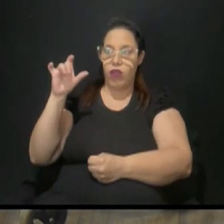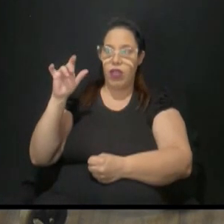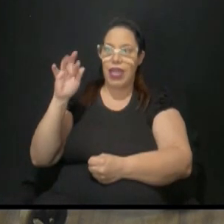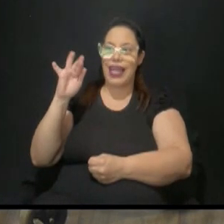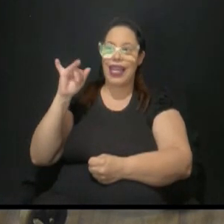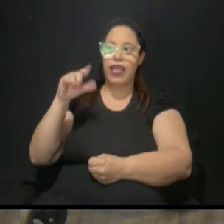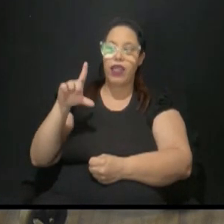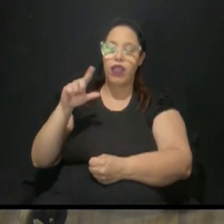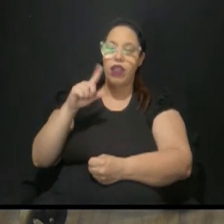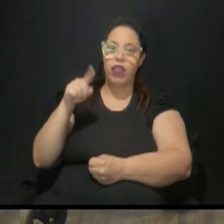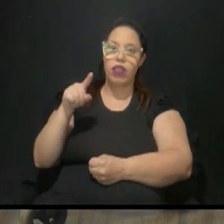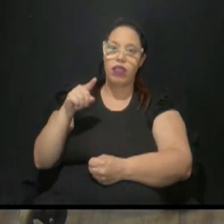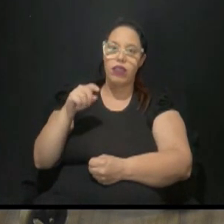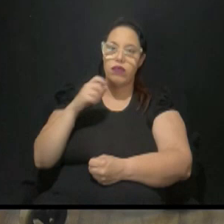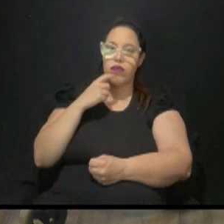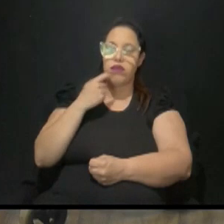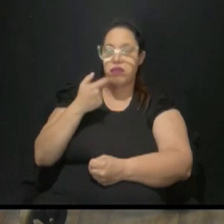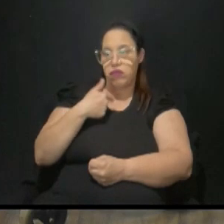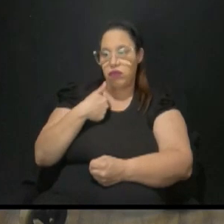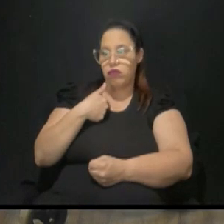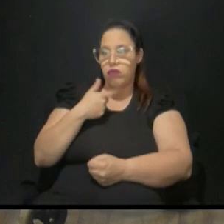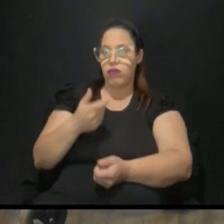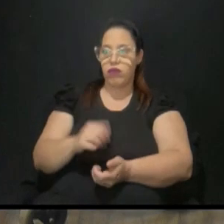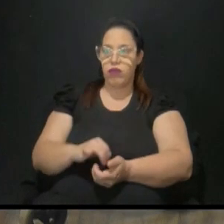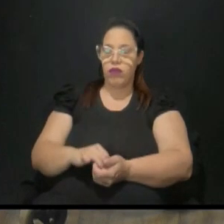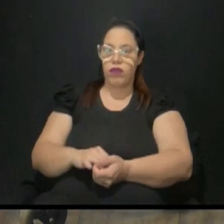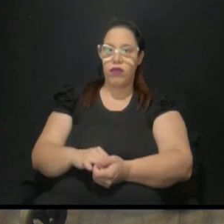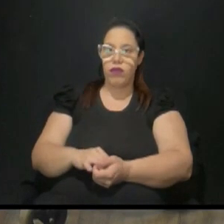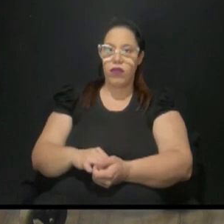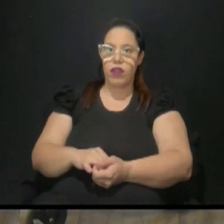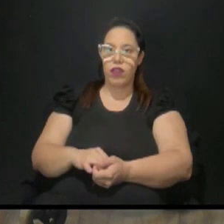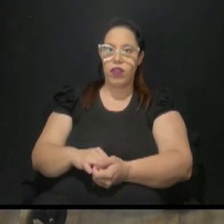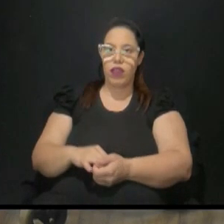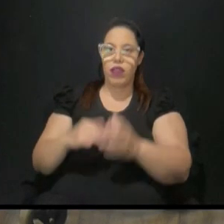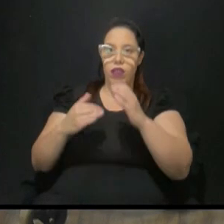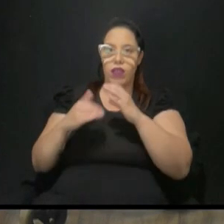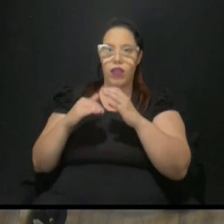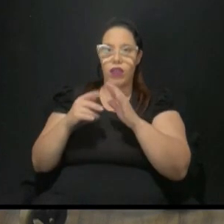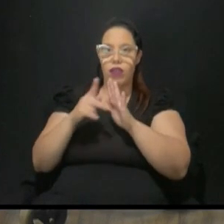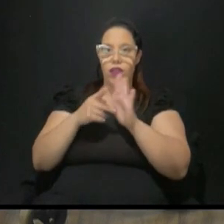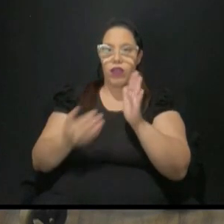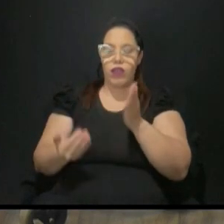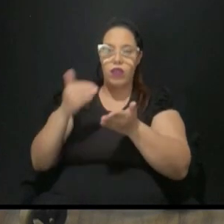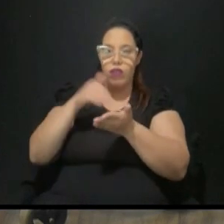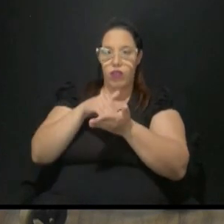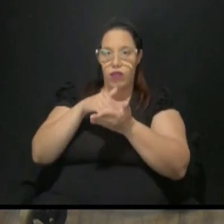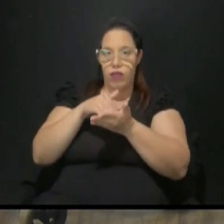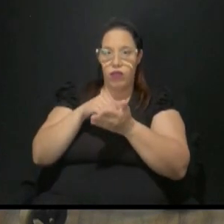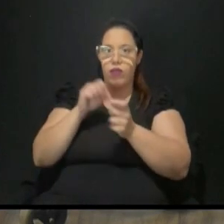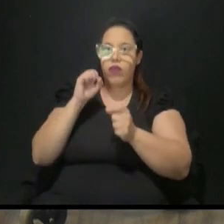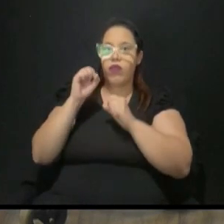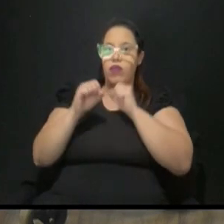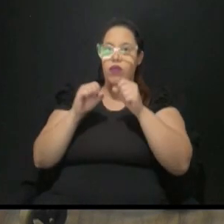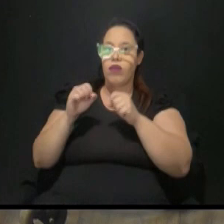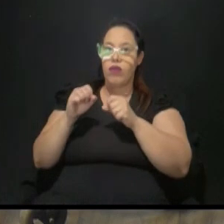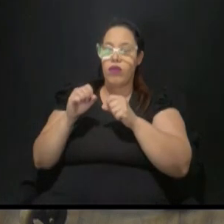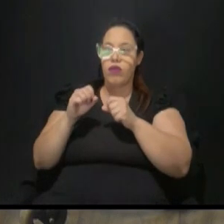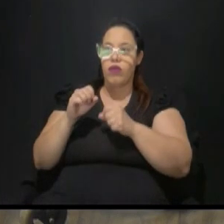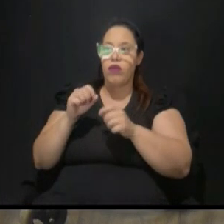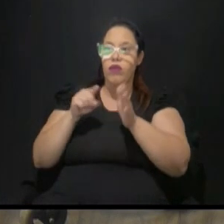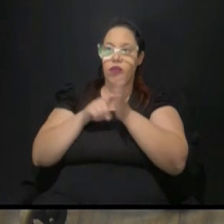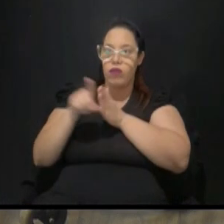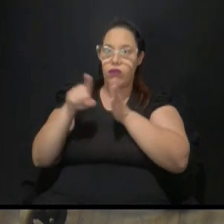que eu acabei não enviando e a produção me mandou também, porque no caso, inclusive era uma pergunta que nós fizemos